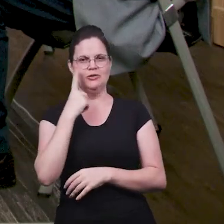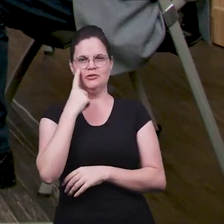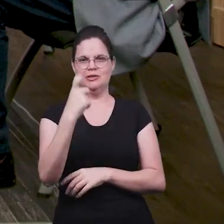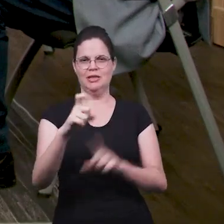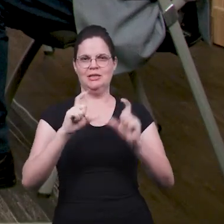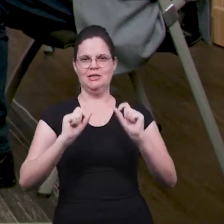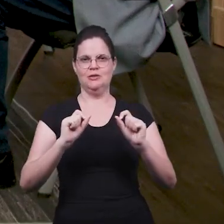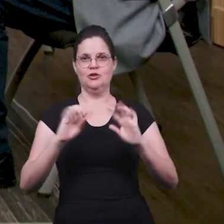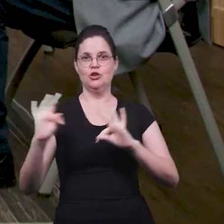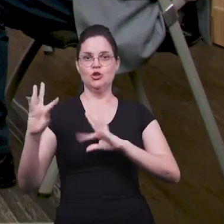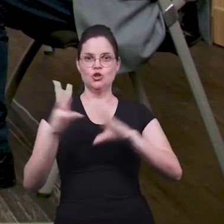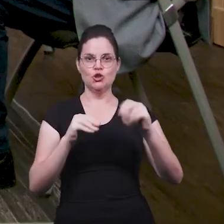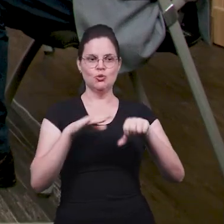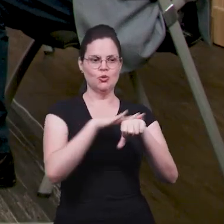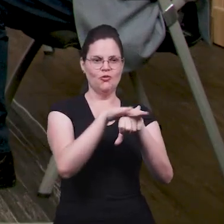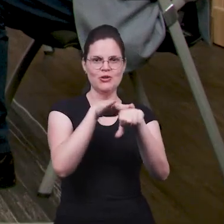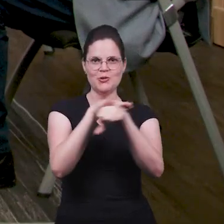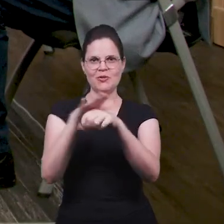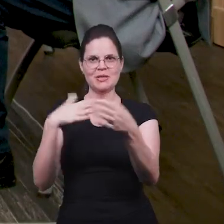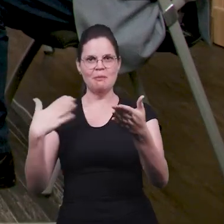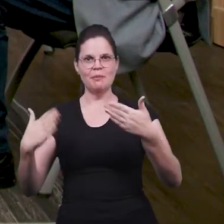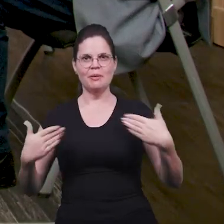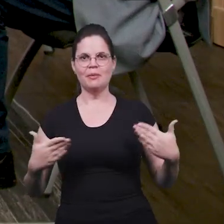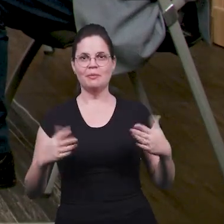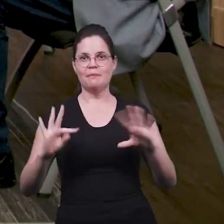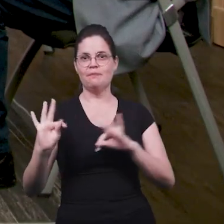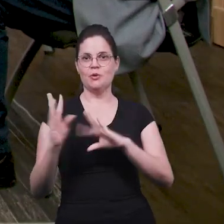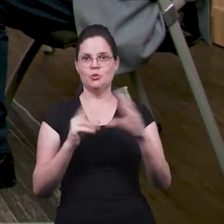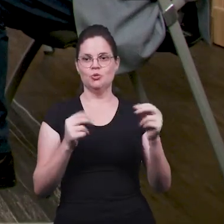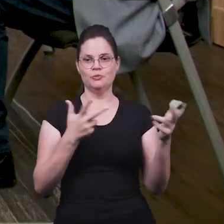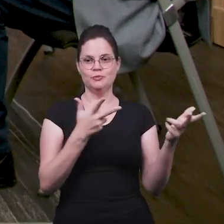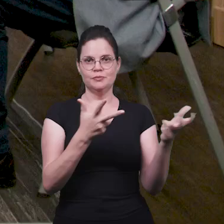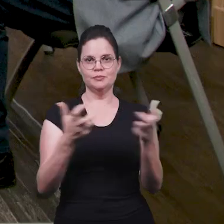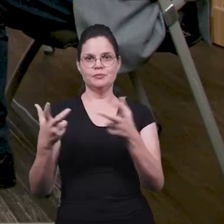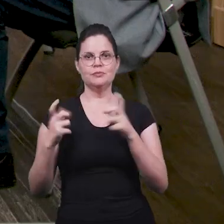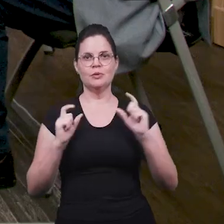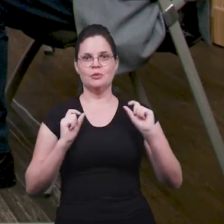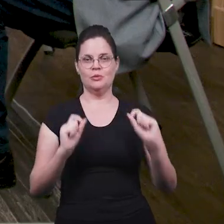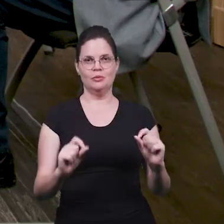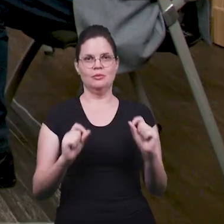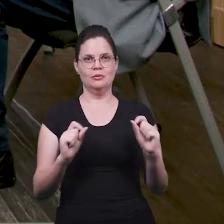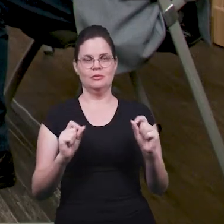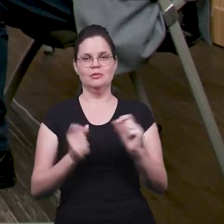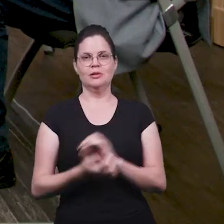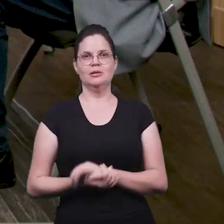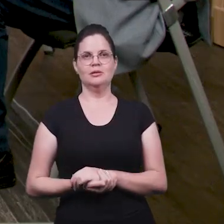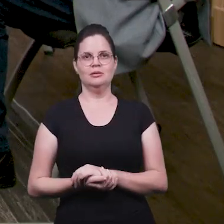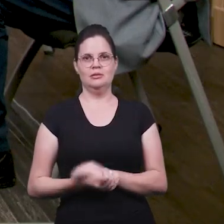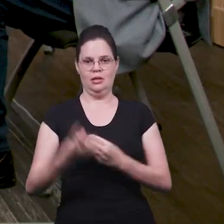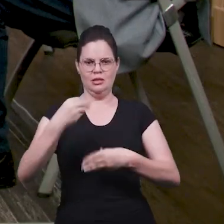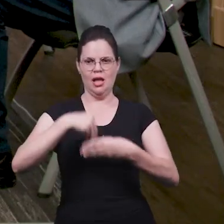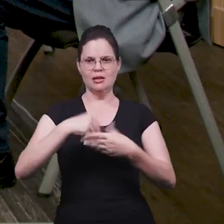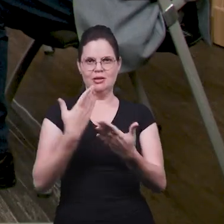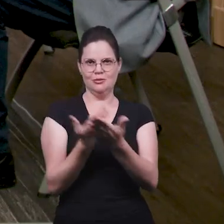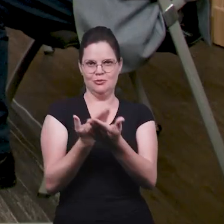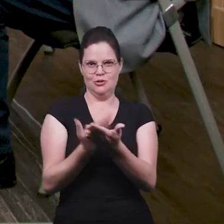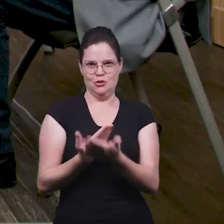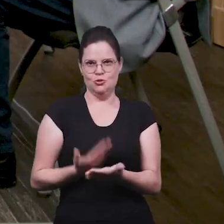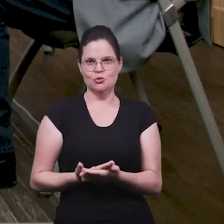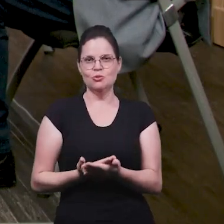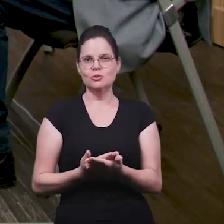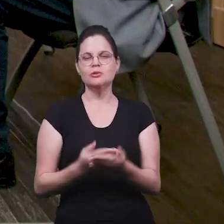as abordagens feitas aqui, é que nós identificamos, do ponto de vista dos ensinamentos e